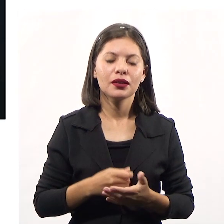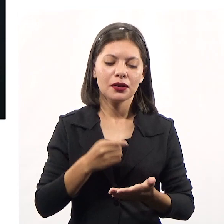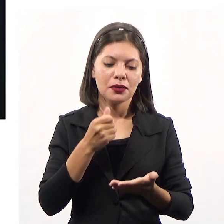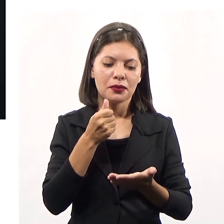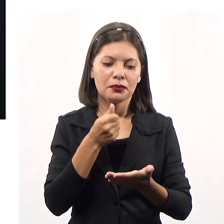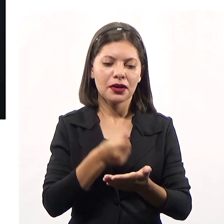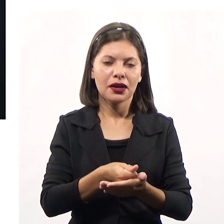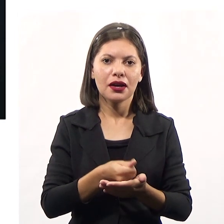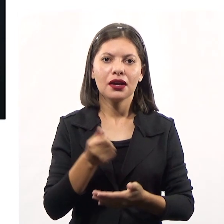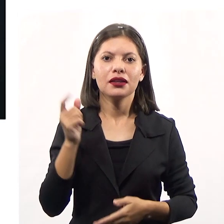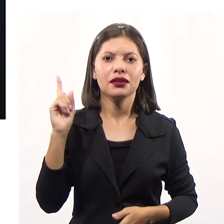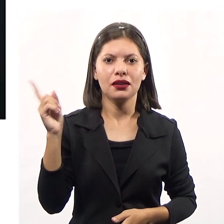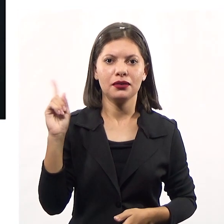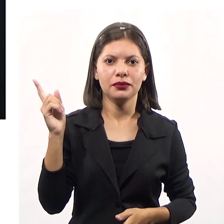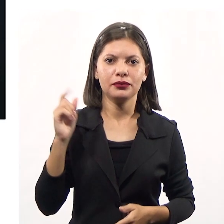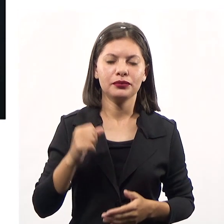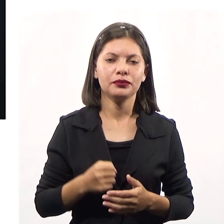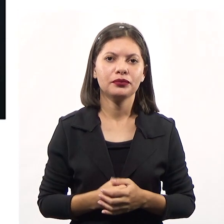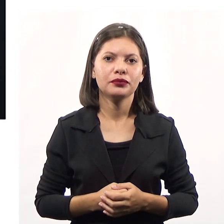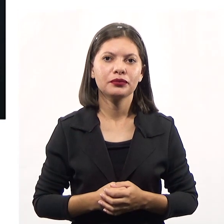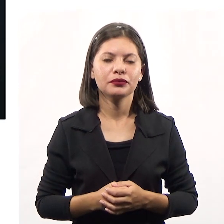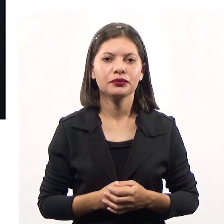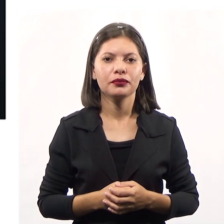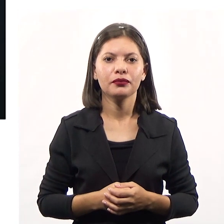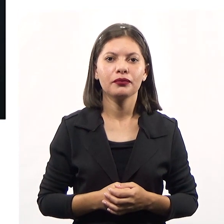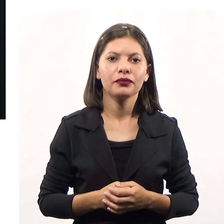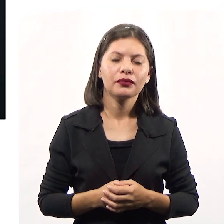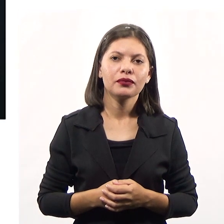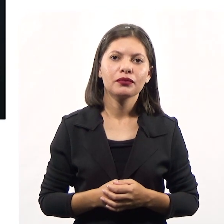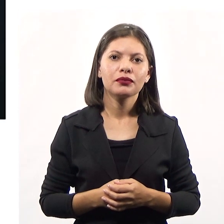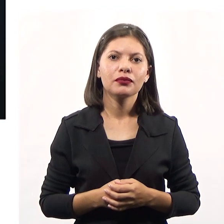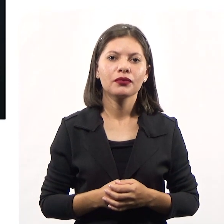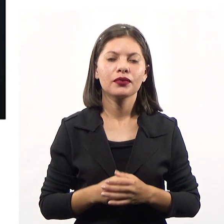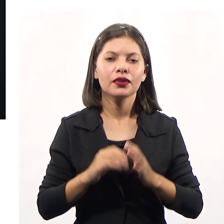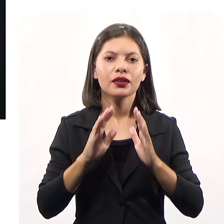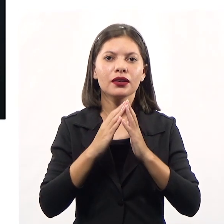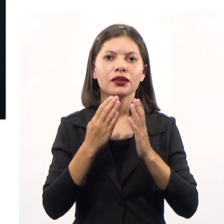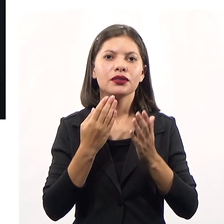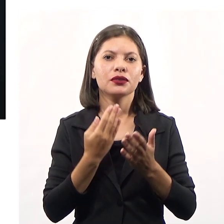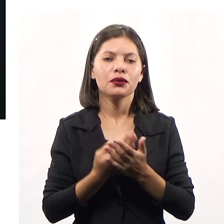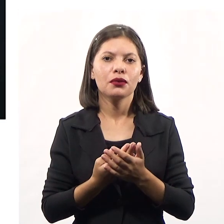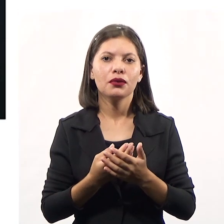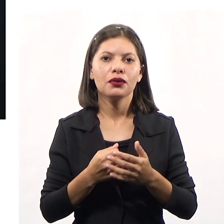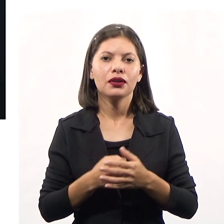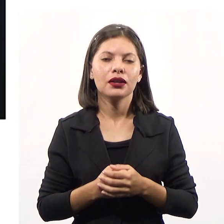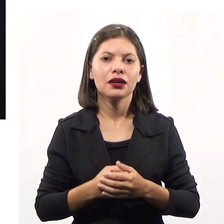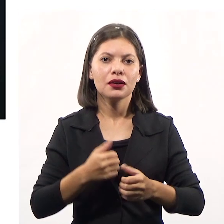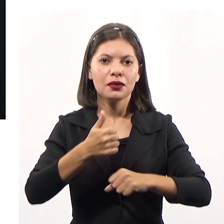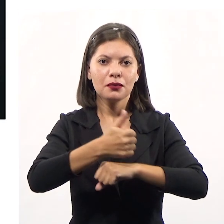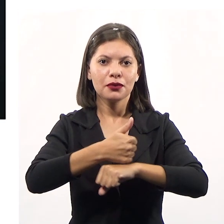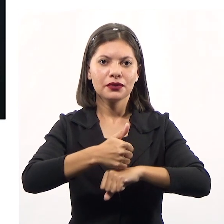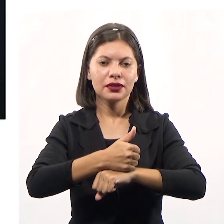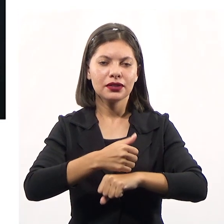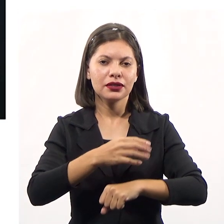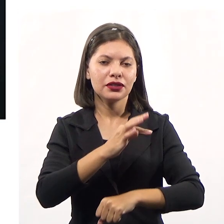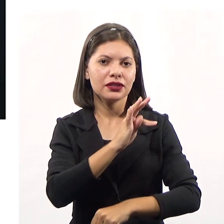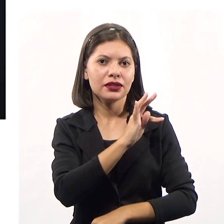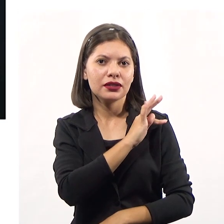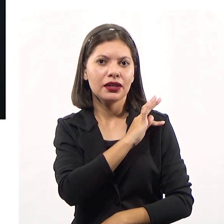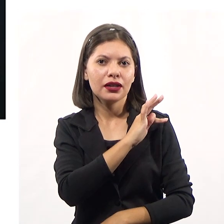o peripato ele passou a ser associado com as escolas secundaristas e